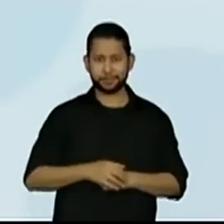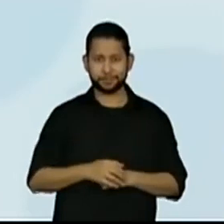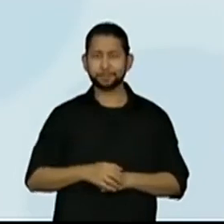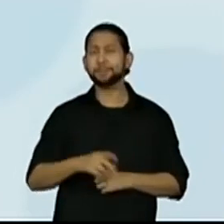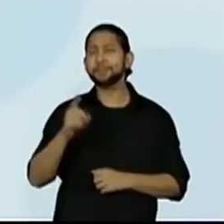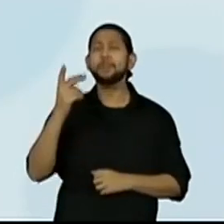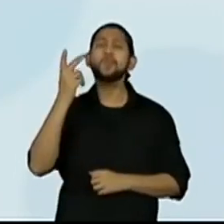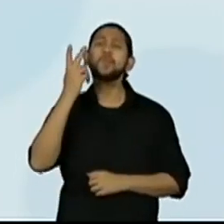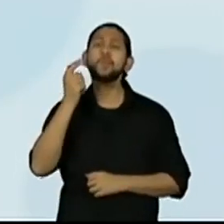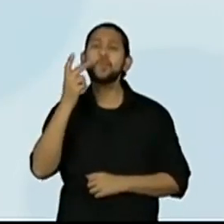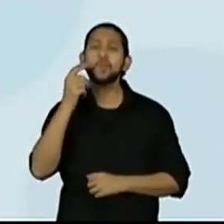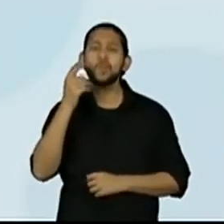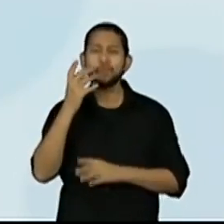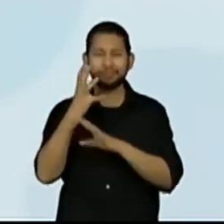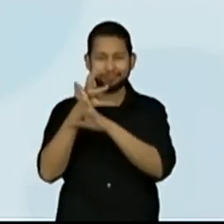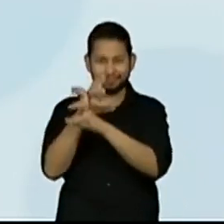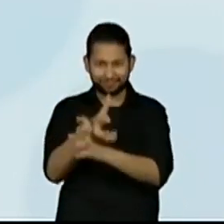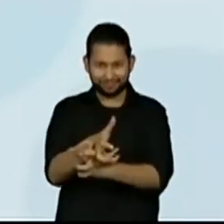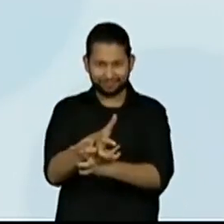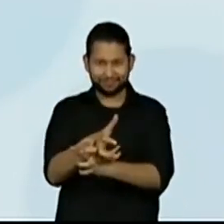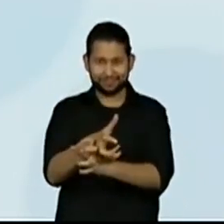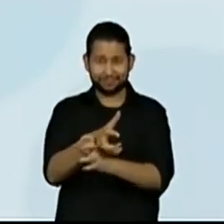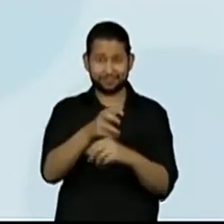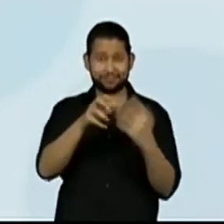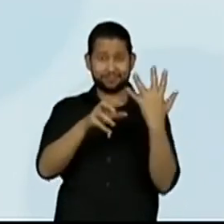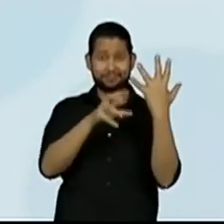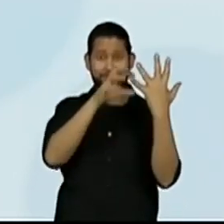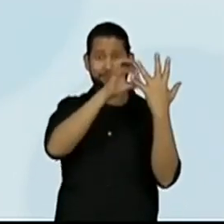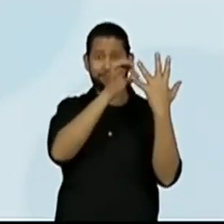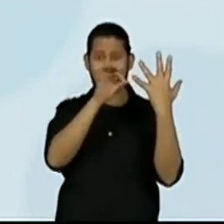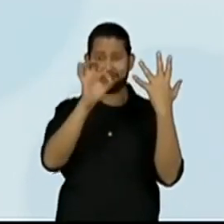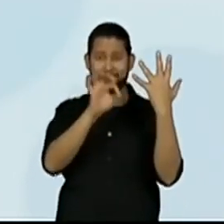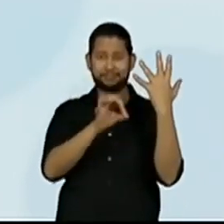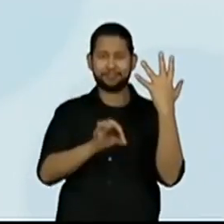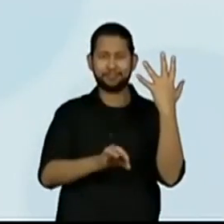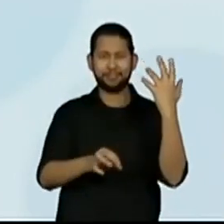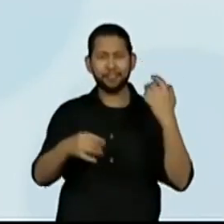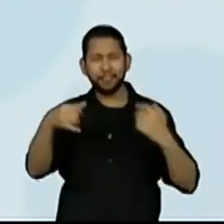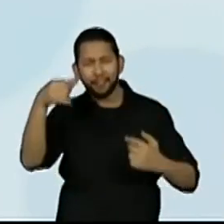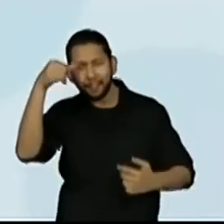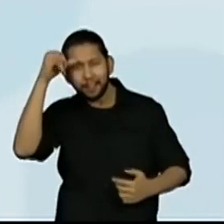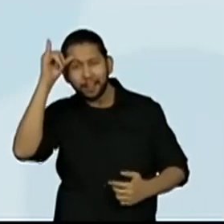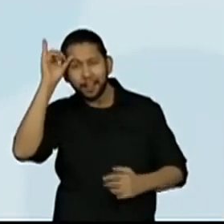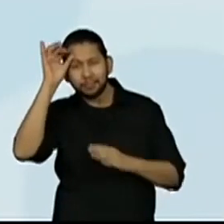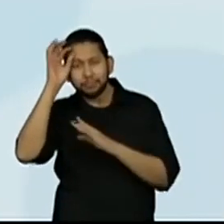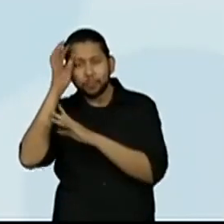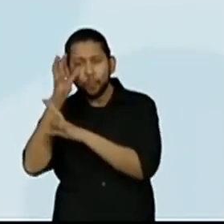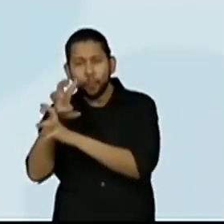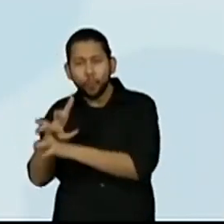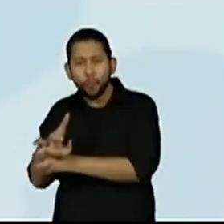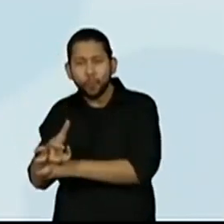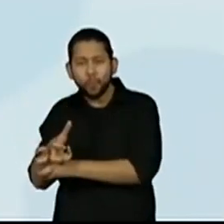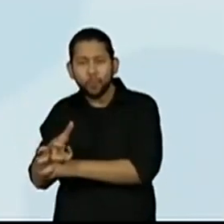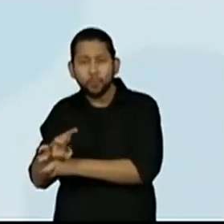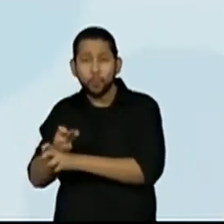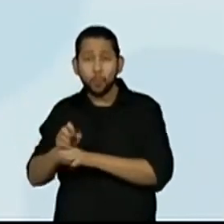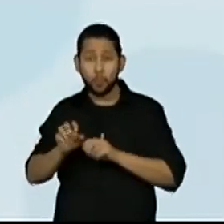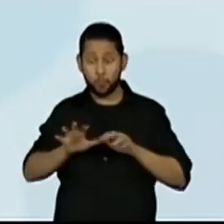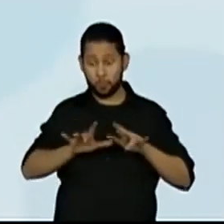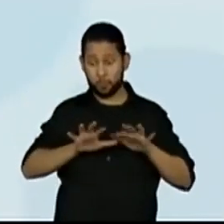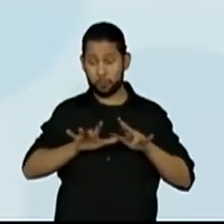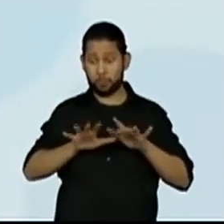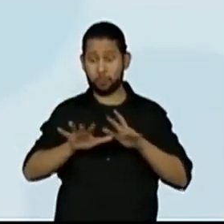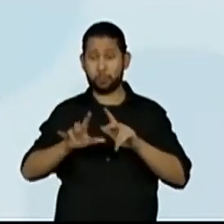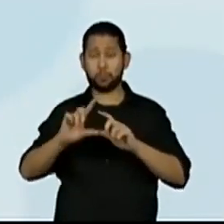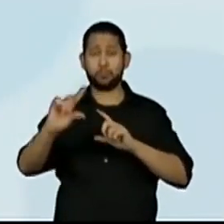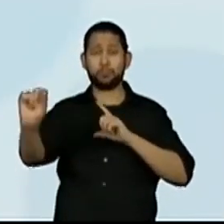Seca as terras, as folhas caem. Morre o gado, sai o povo. O vento varre a campina, rebenta a seca